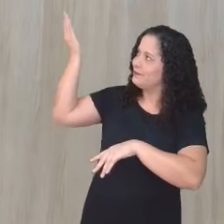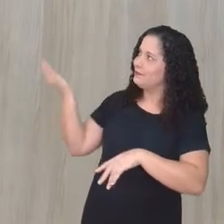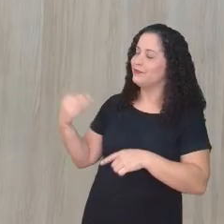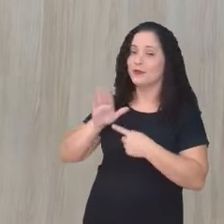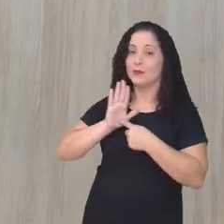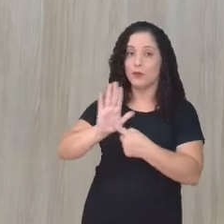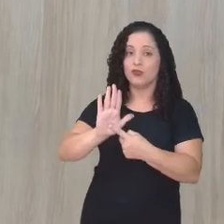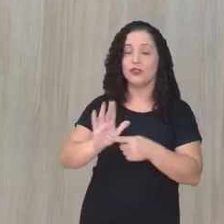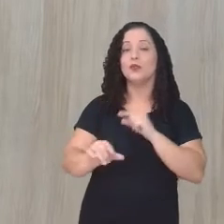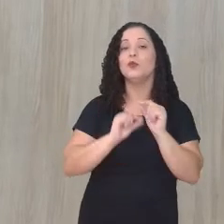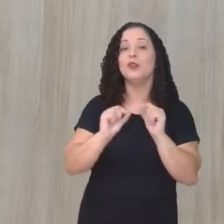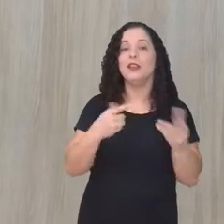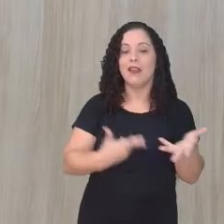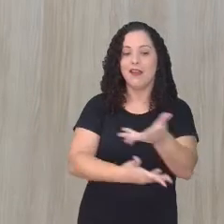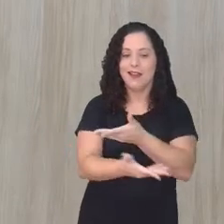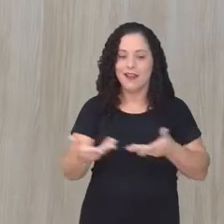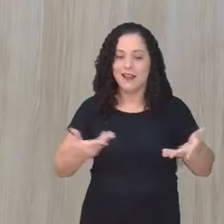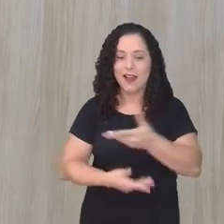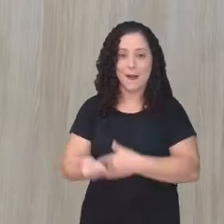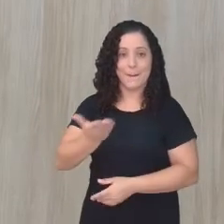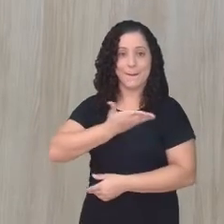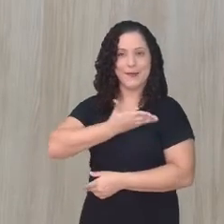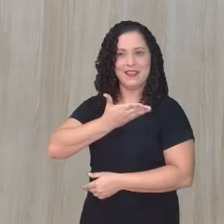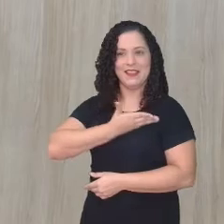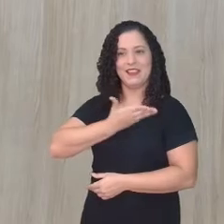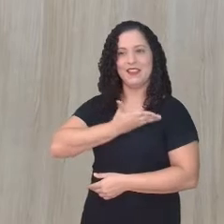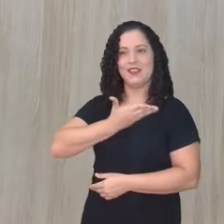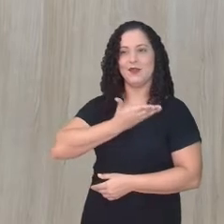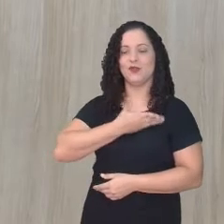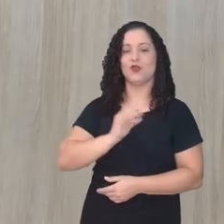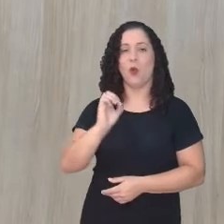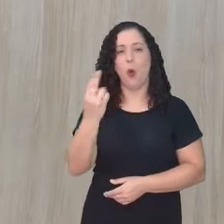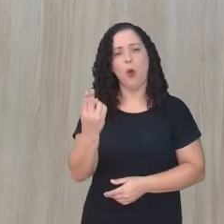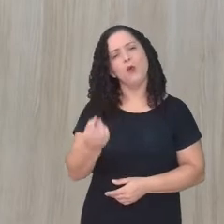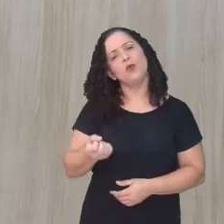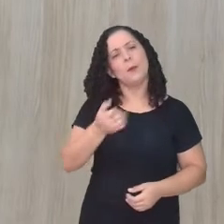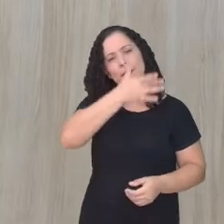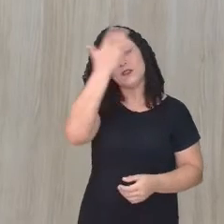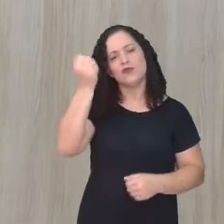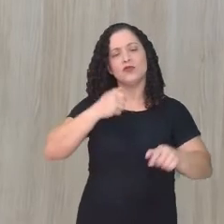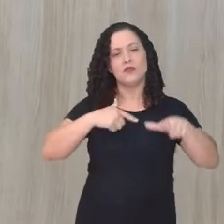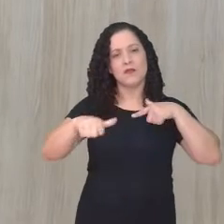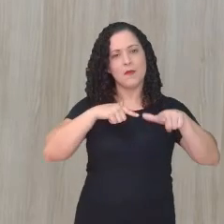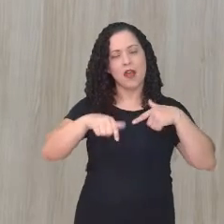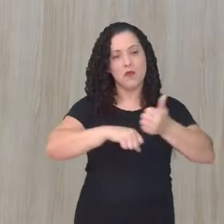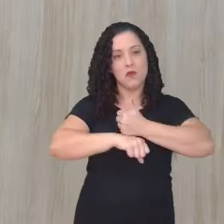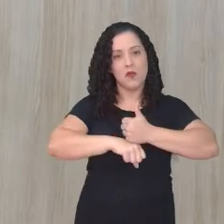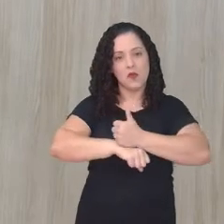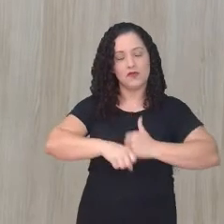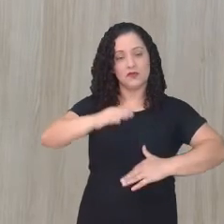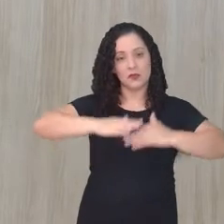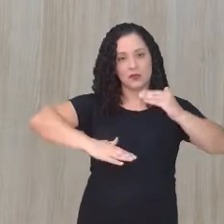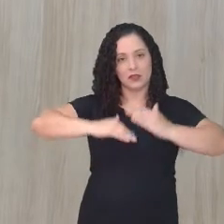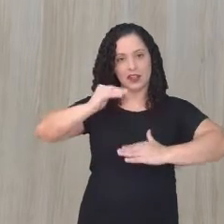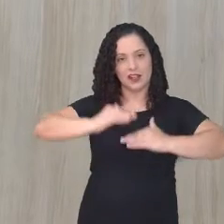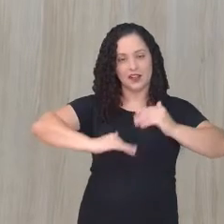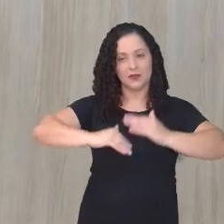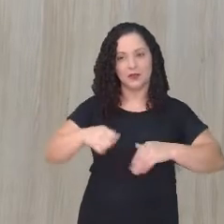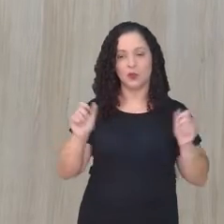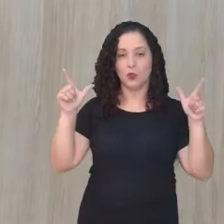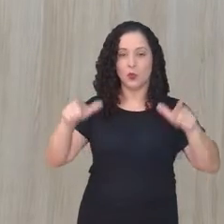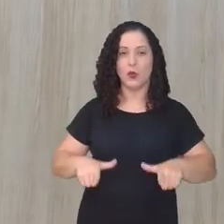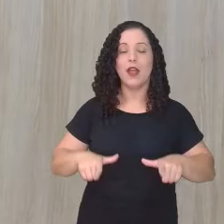não é, entre amigos ou até mesmo profissionais, um ambiente